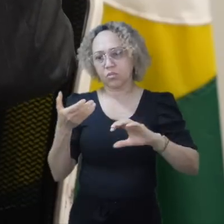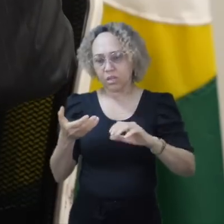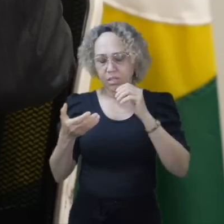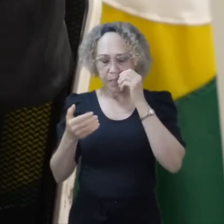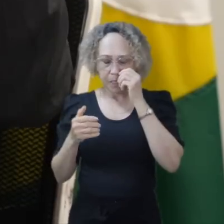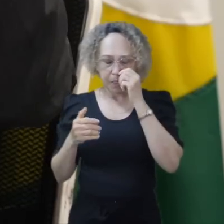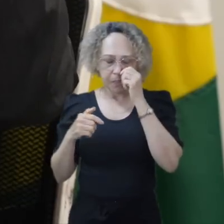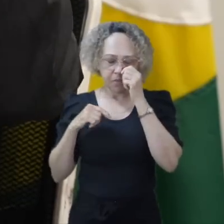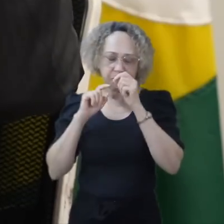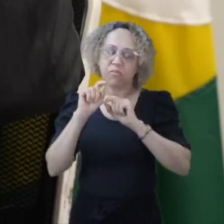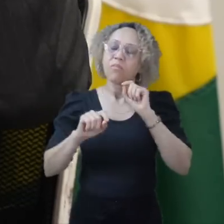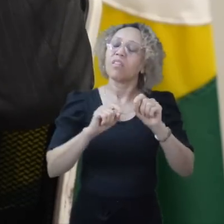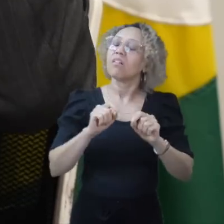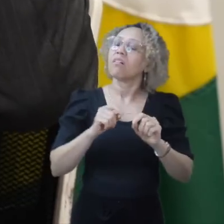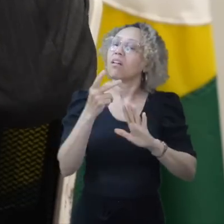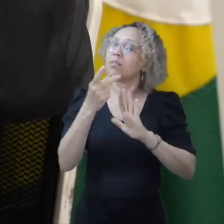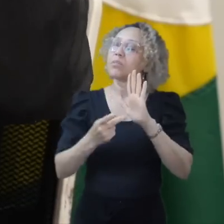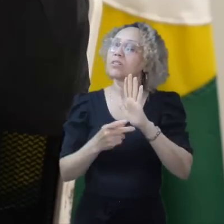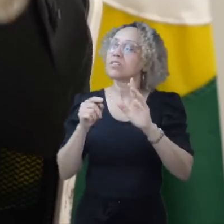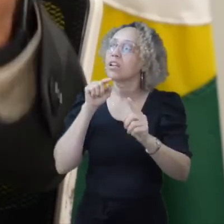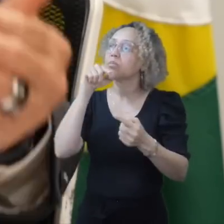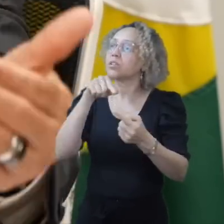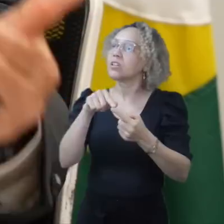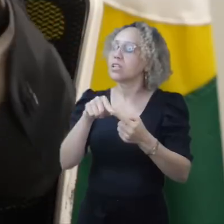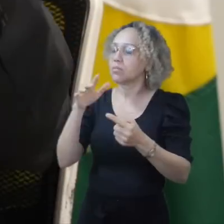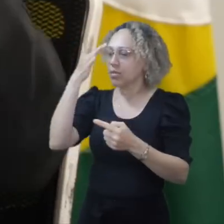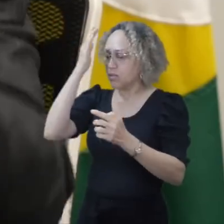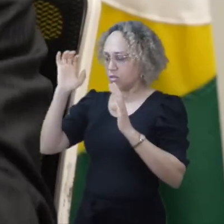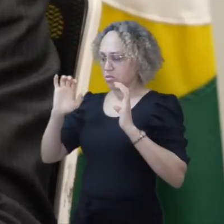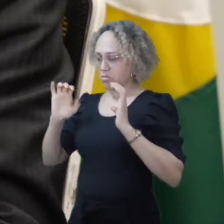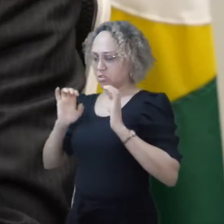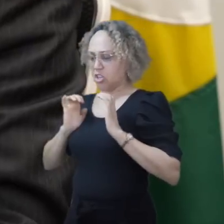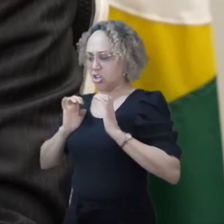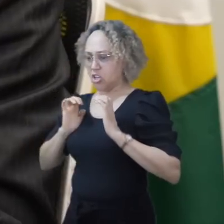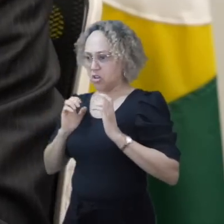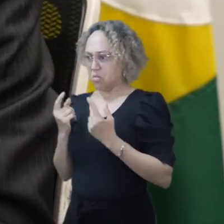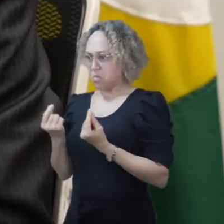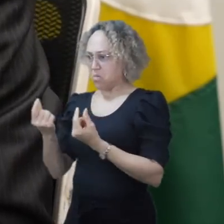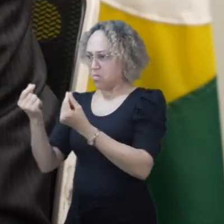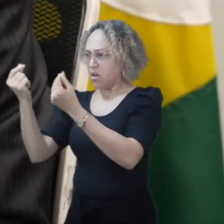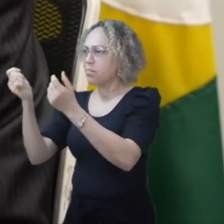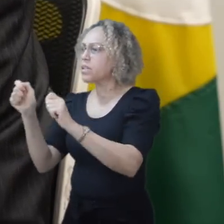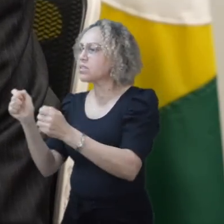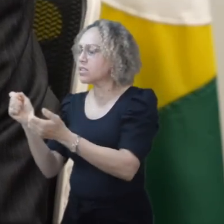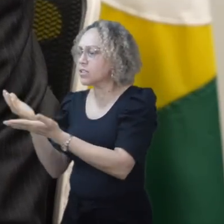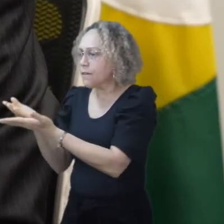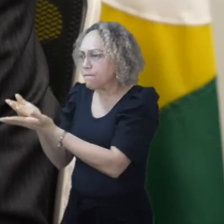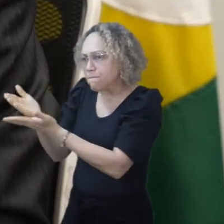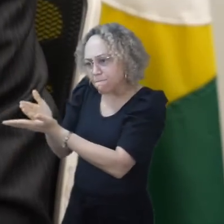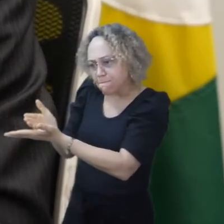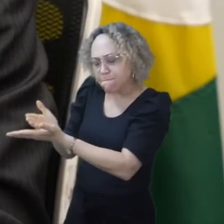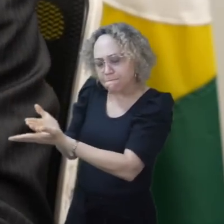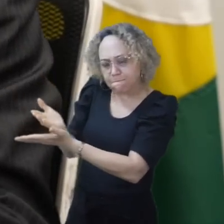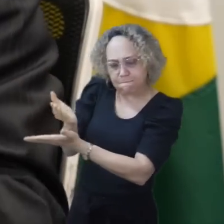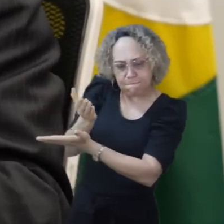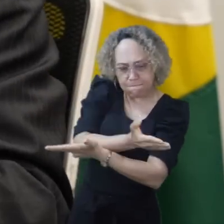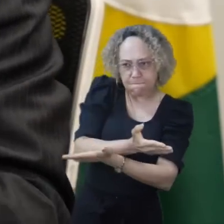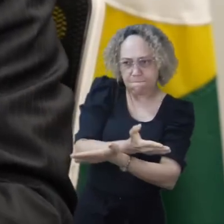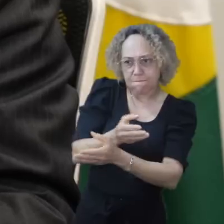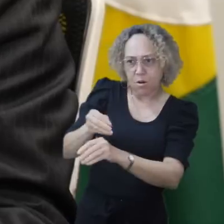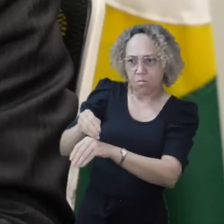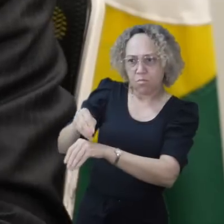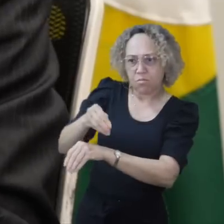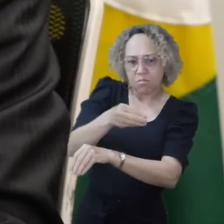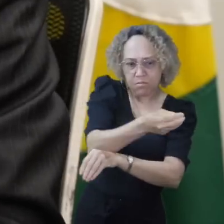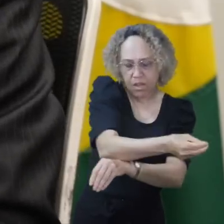o andar de cima, tirar um pouco de quem tem tudo e dar um pouco para quem muitas vezes não tem nada. Portanto, é esse